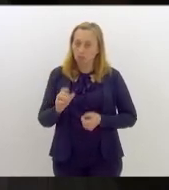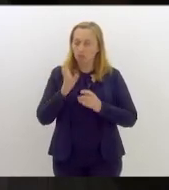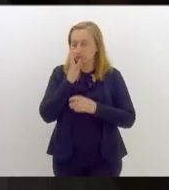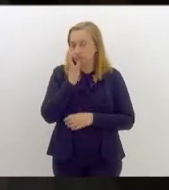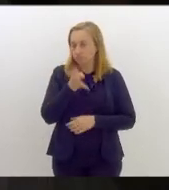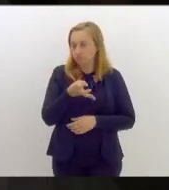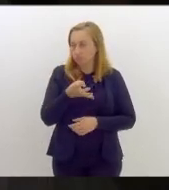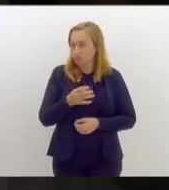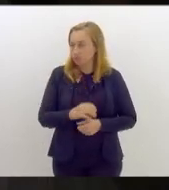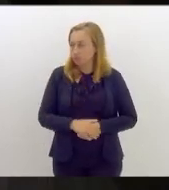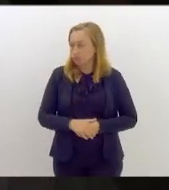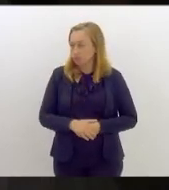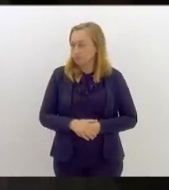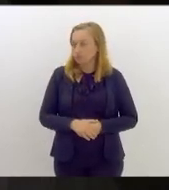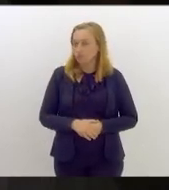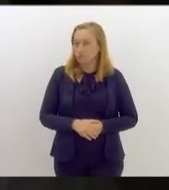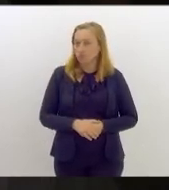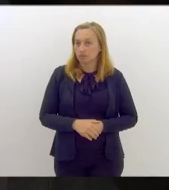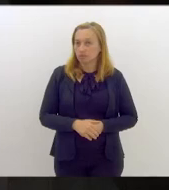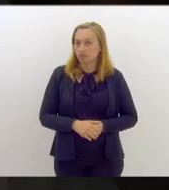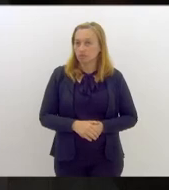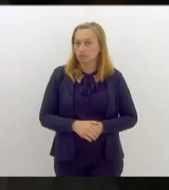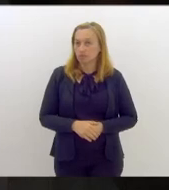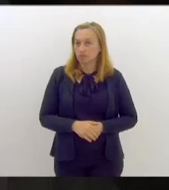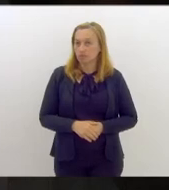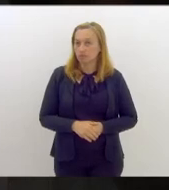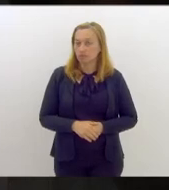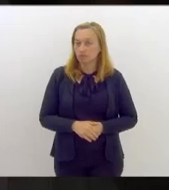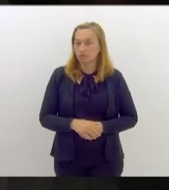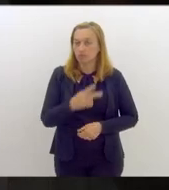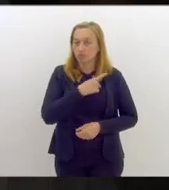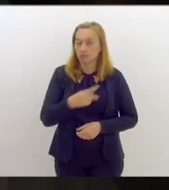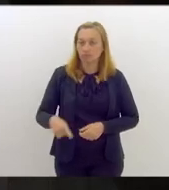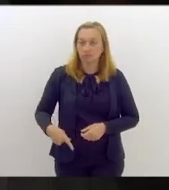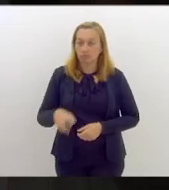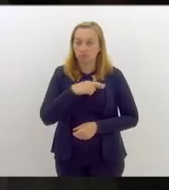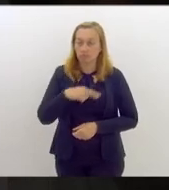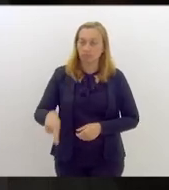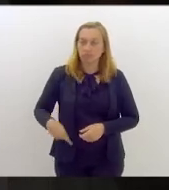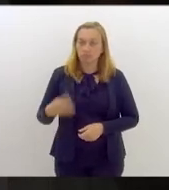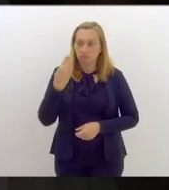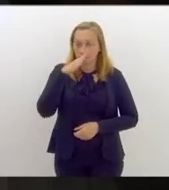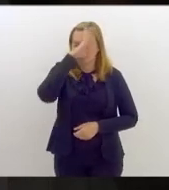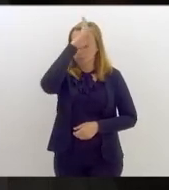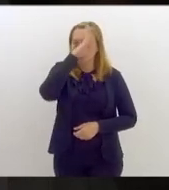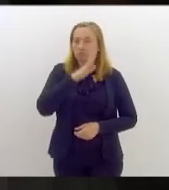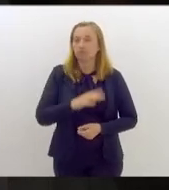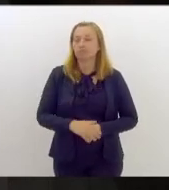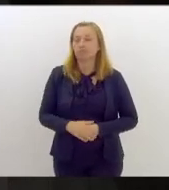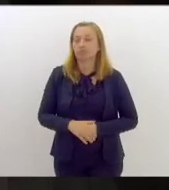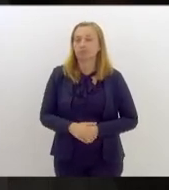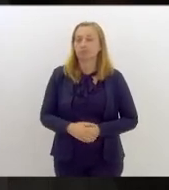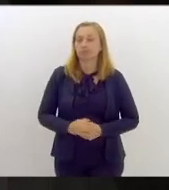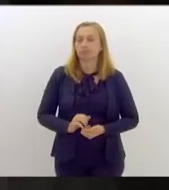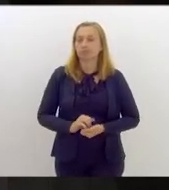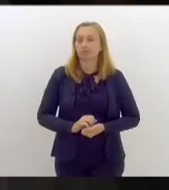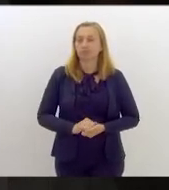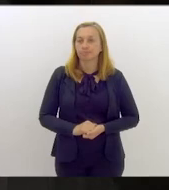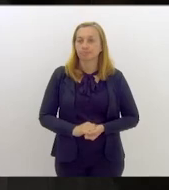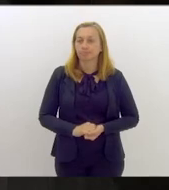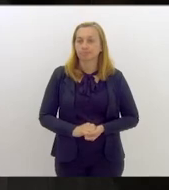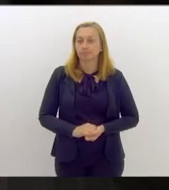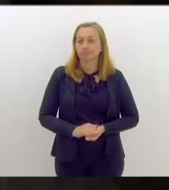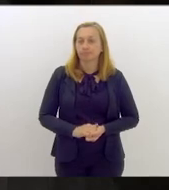denunciou o candidato à presidência da República, Jair Messias Bolsonaro,